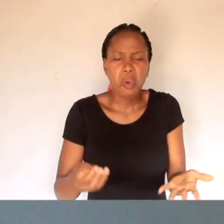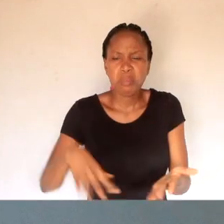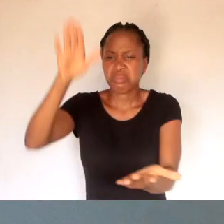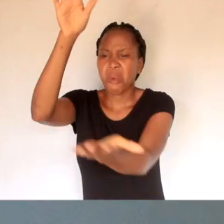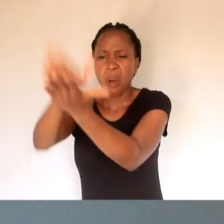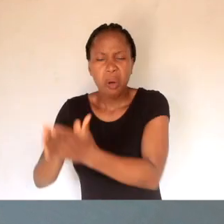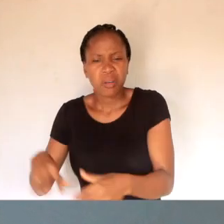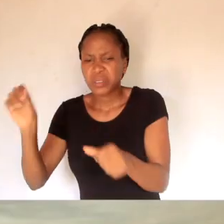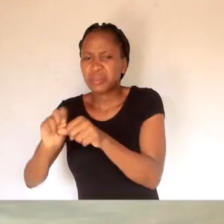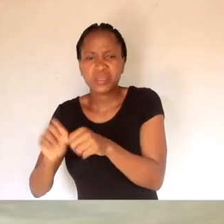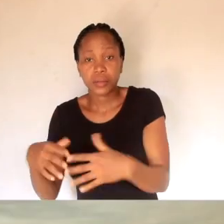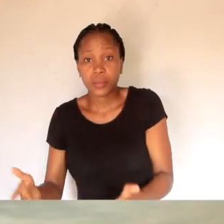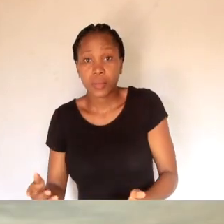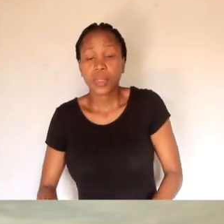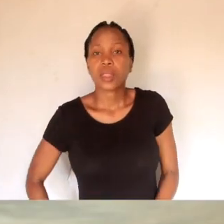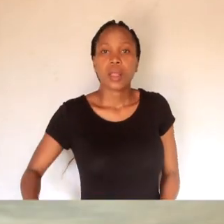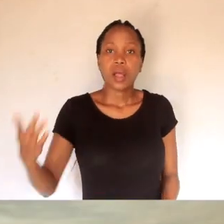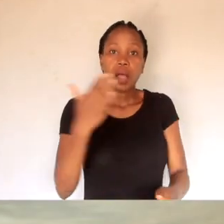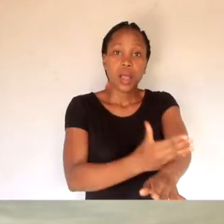ir. Era preciso